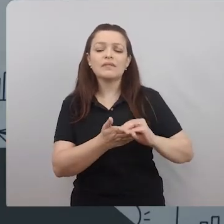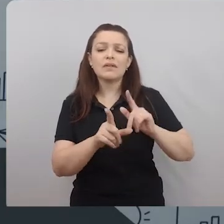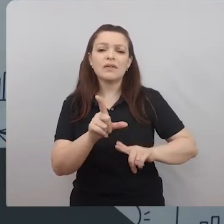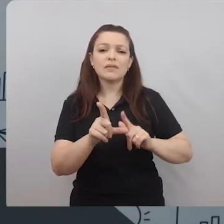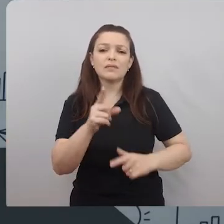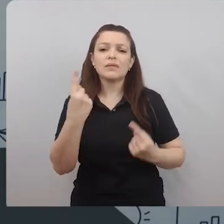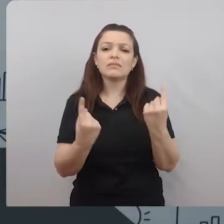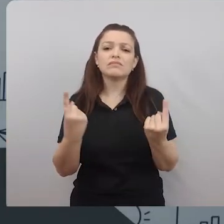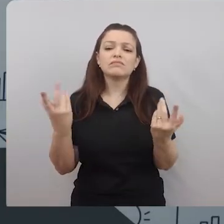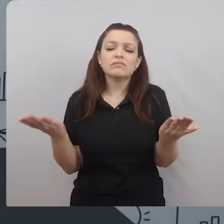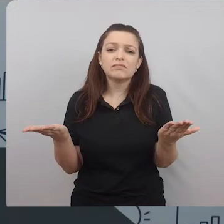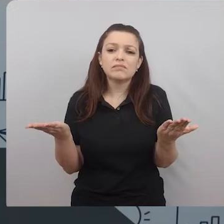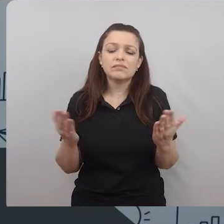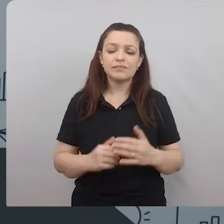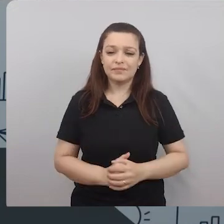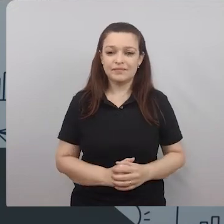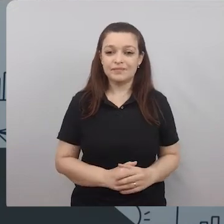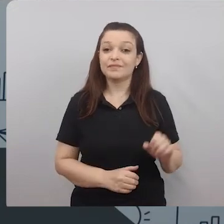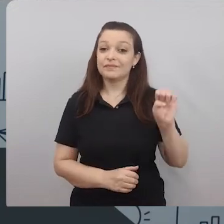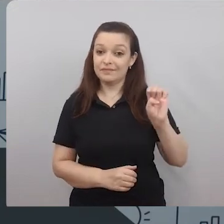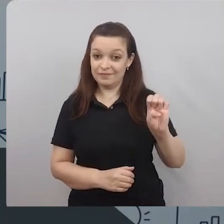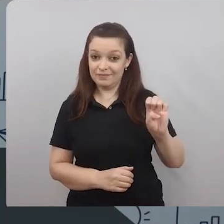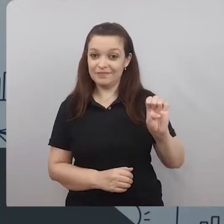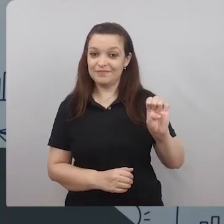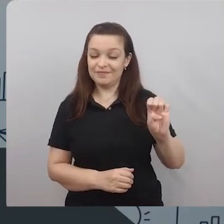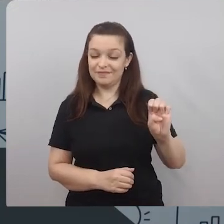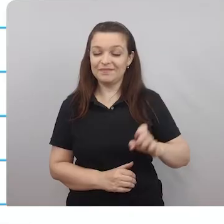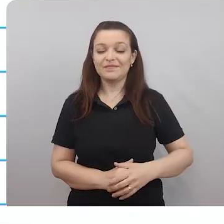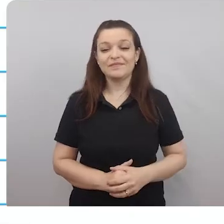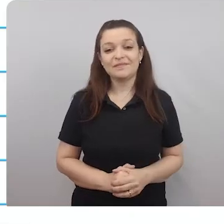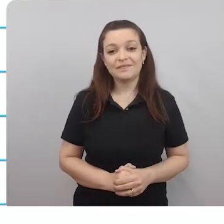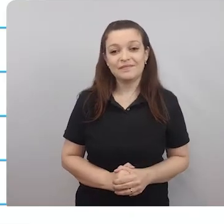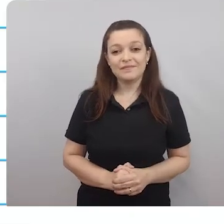a próxima? A letra E.